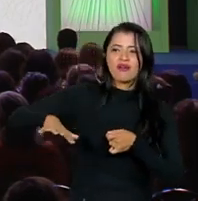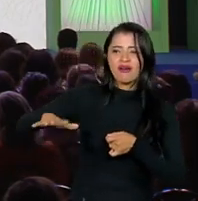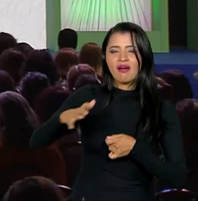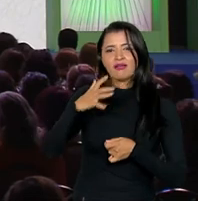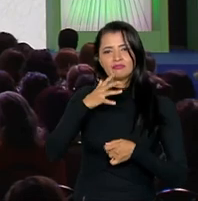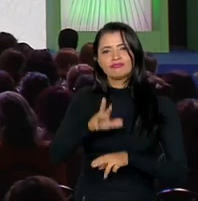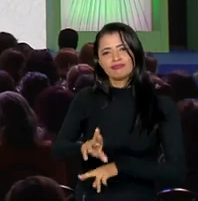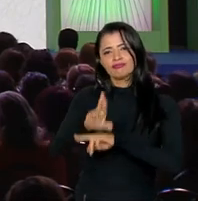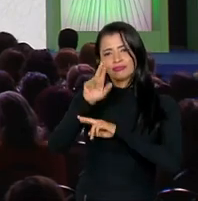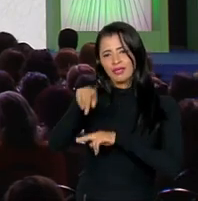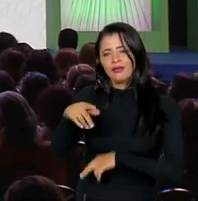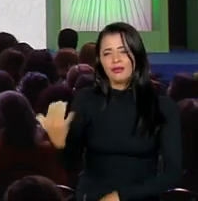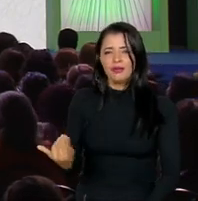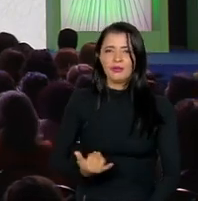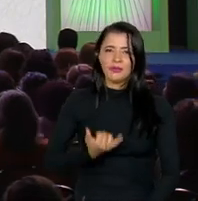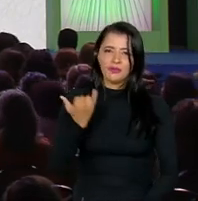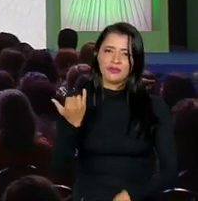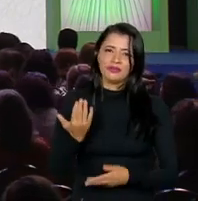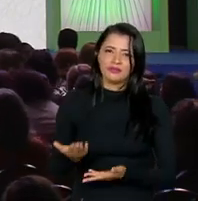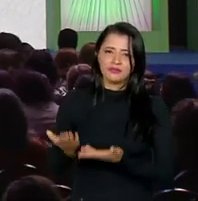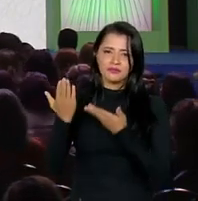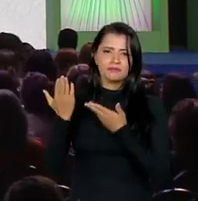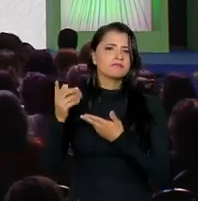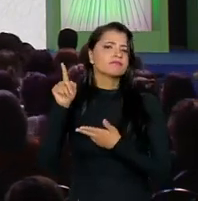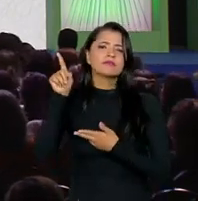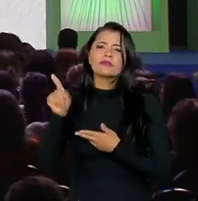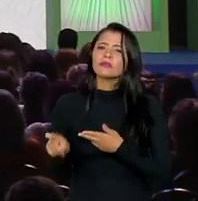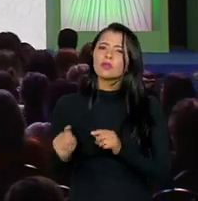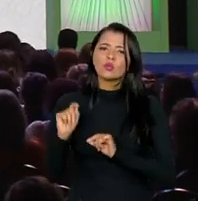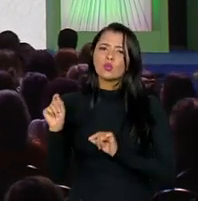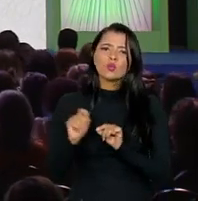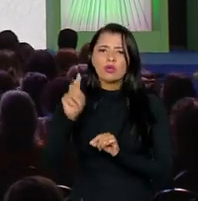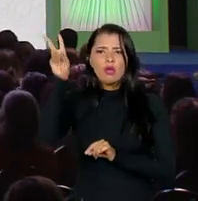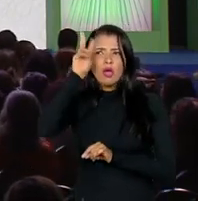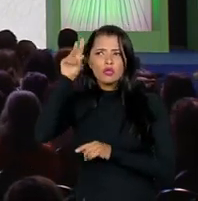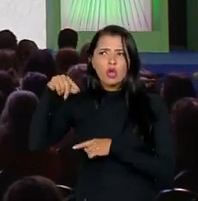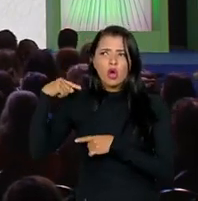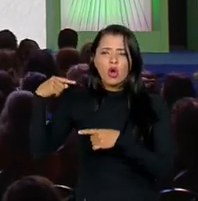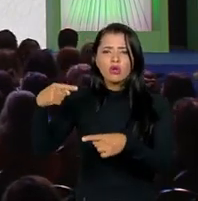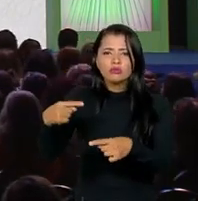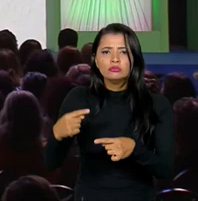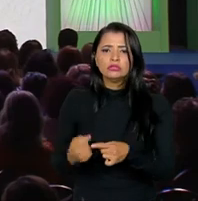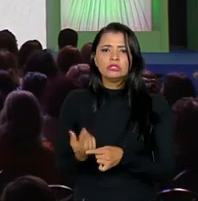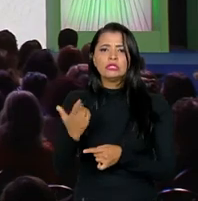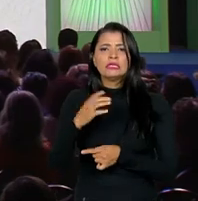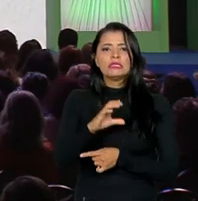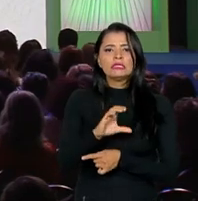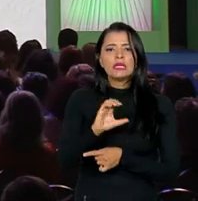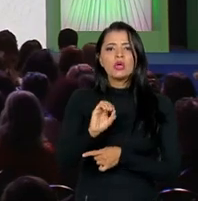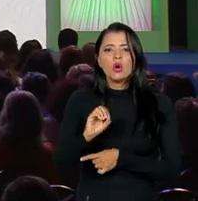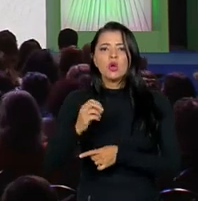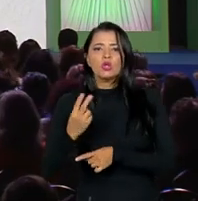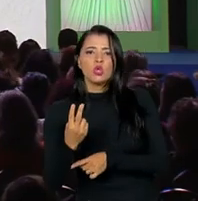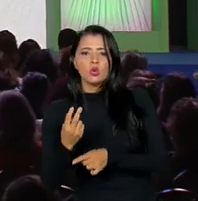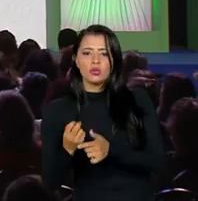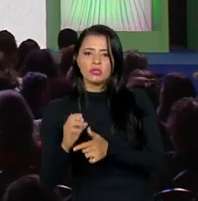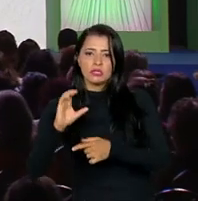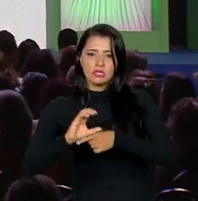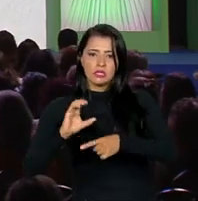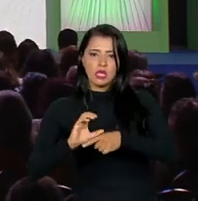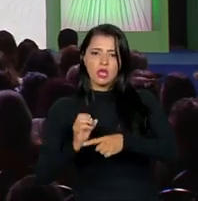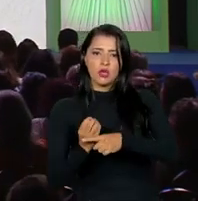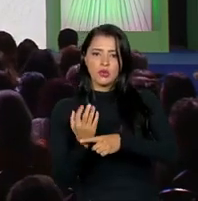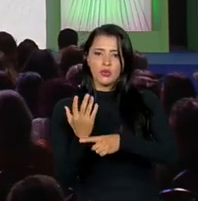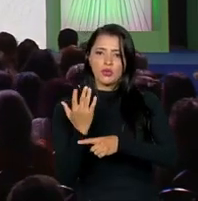muito representativo isso. Isso daqui é o histórico de emissões de CO2, né, dos gases do efeito